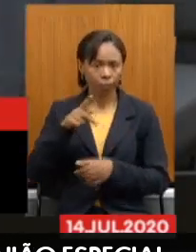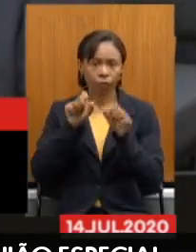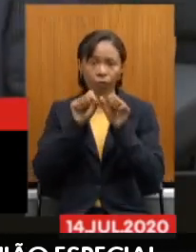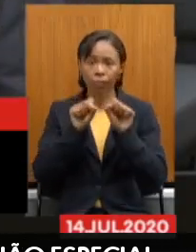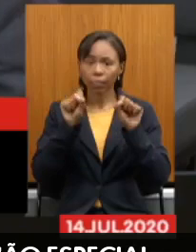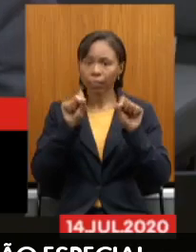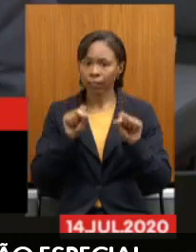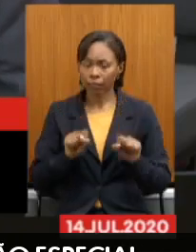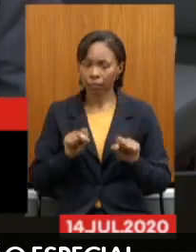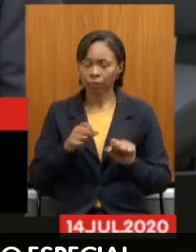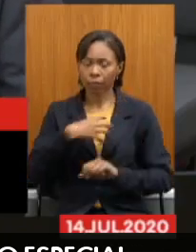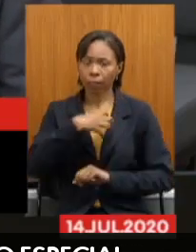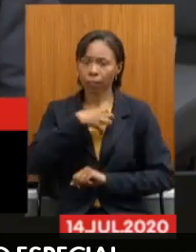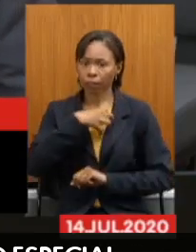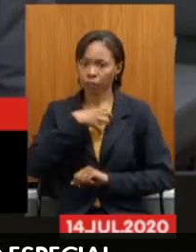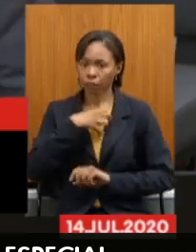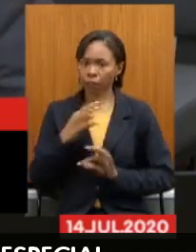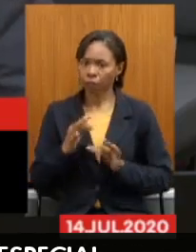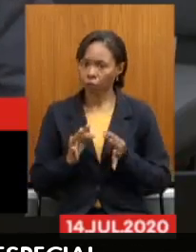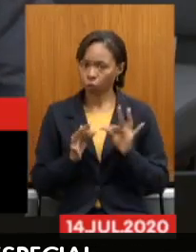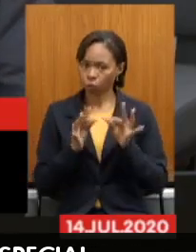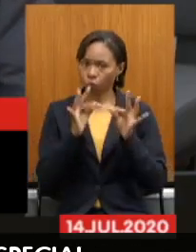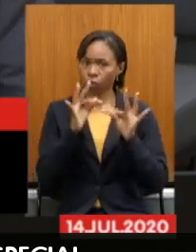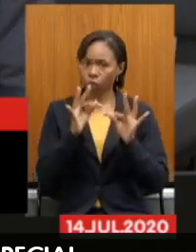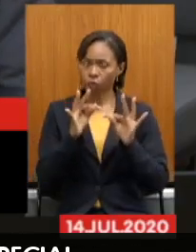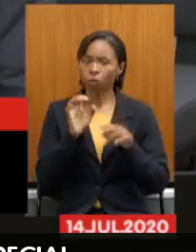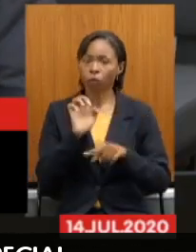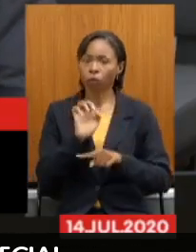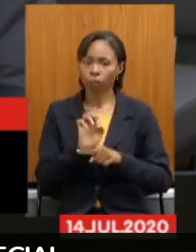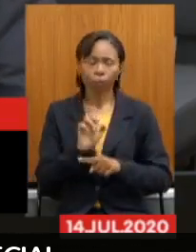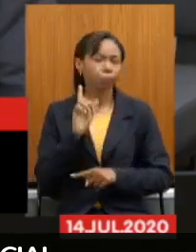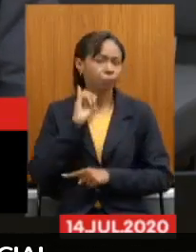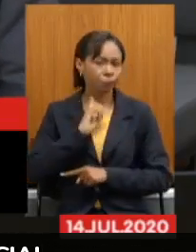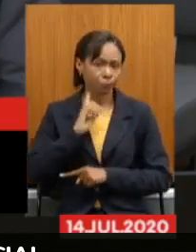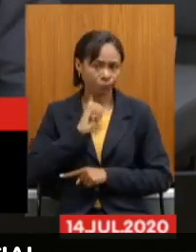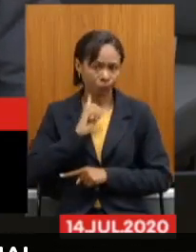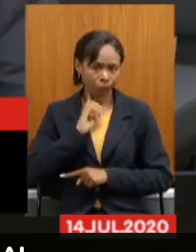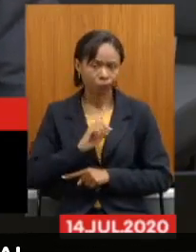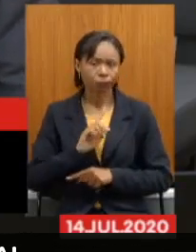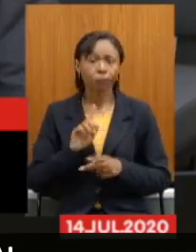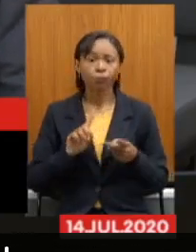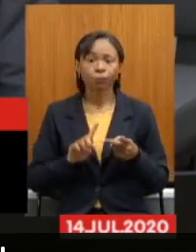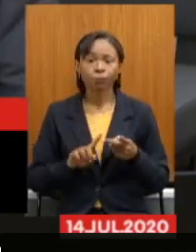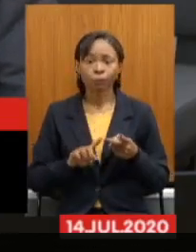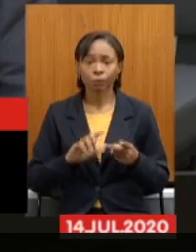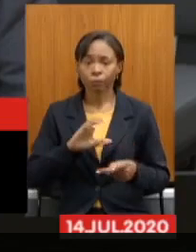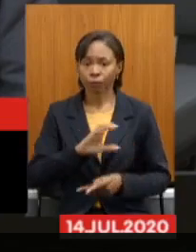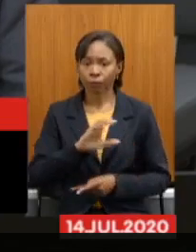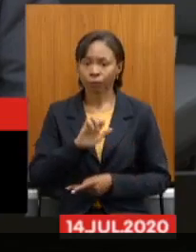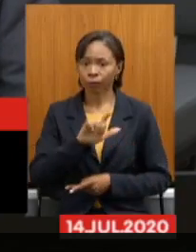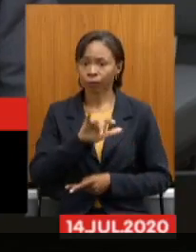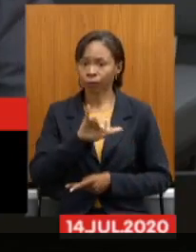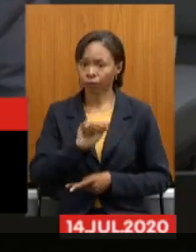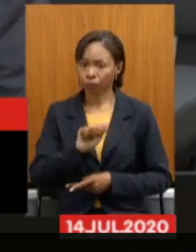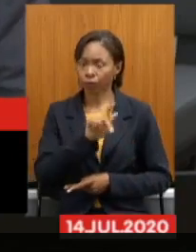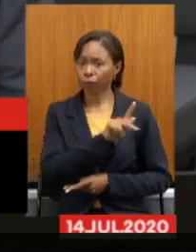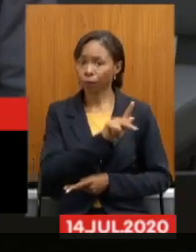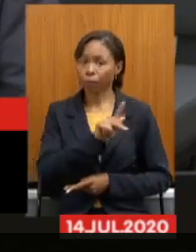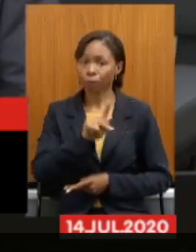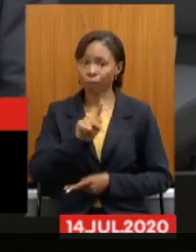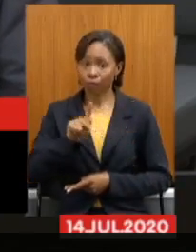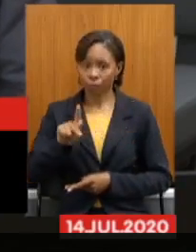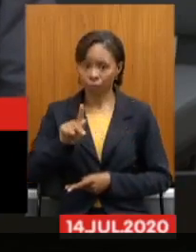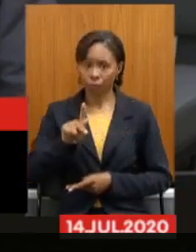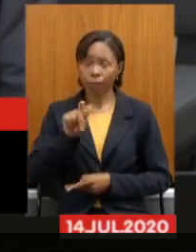de Ciência e Tecnologia do Estado de Minas Gerais, Célia Cunha Melo, presidente da